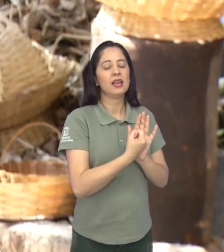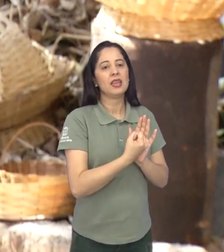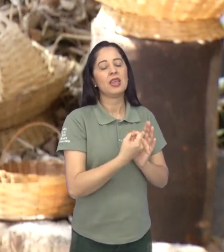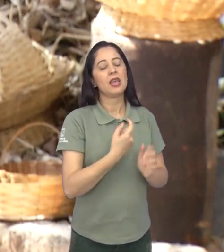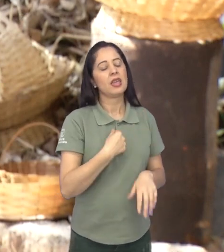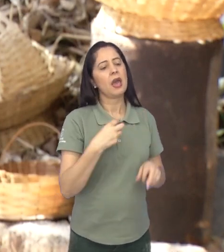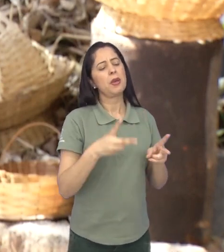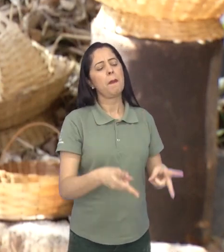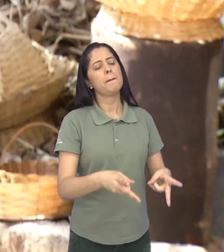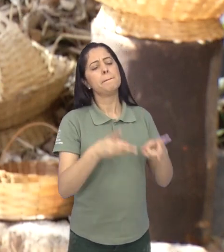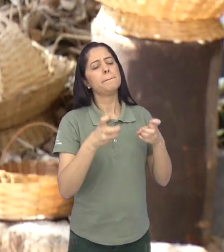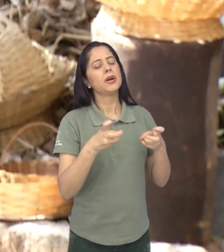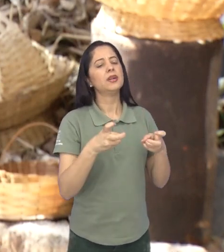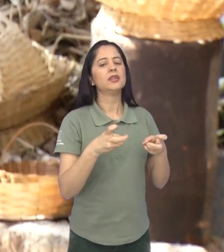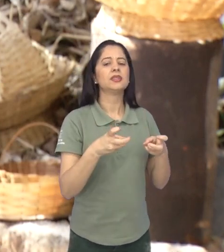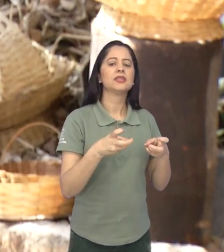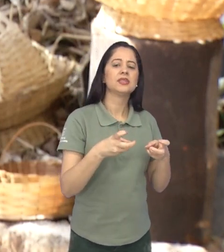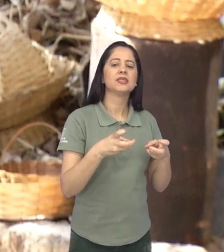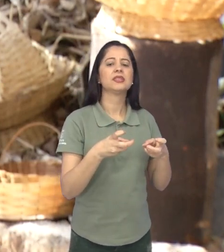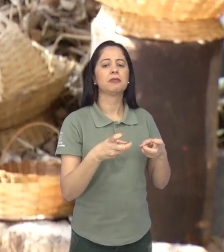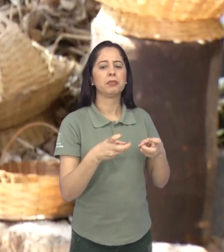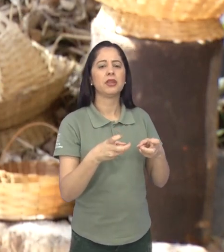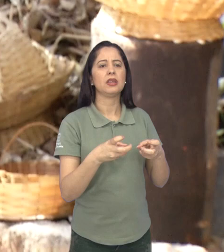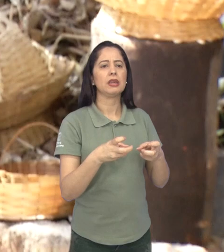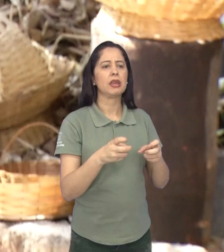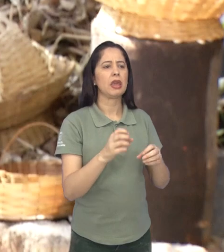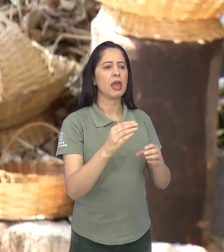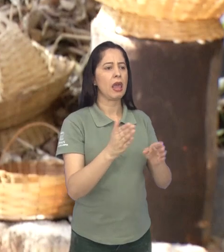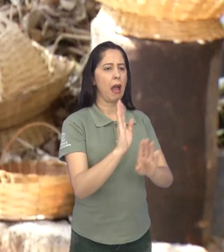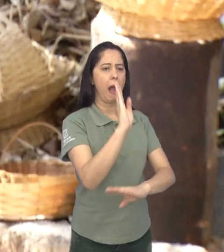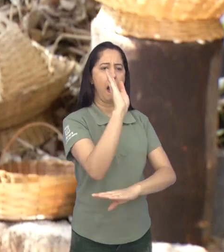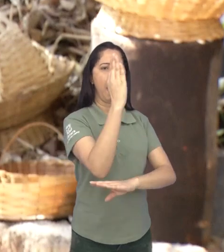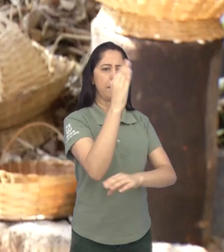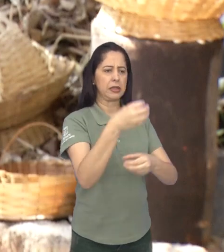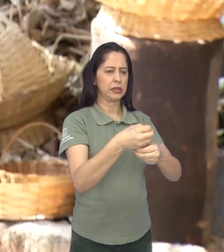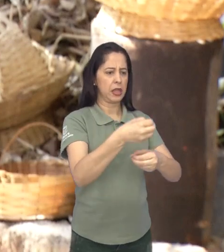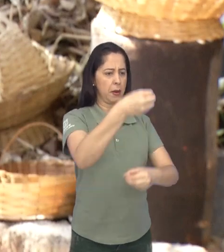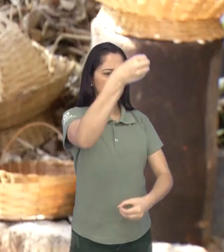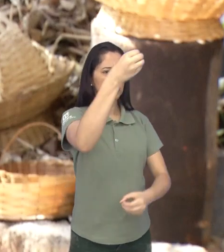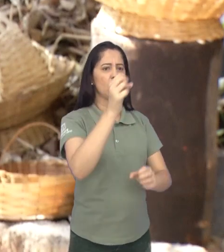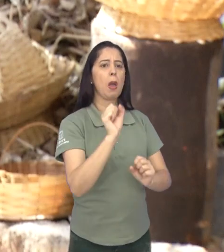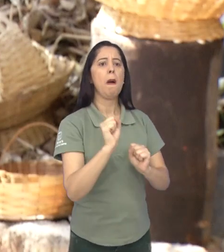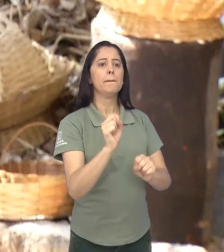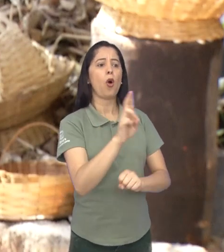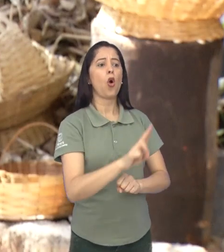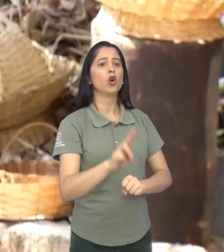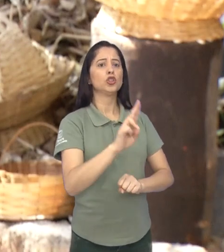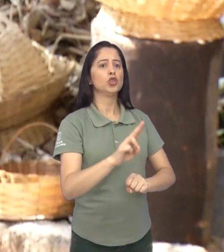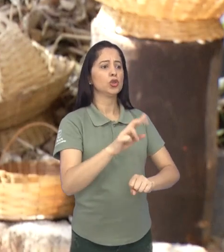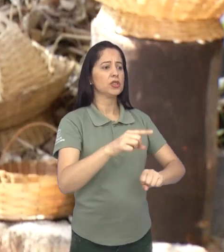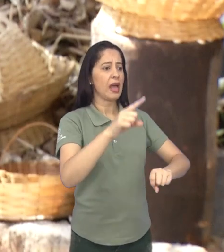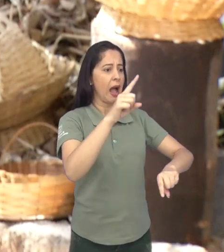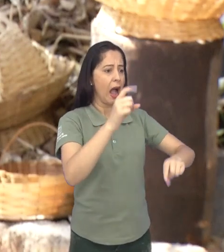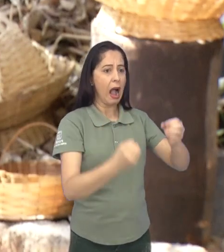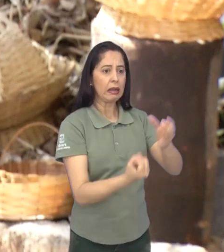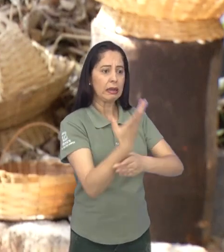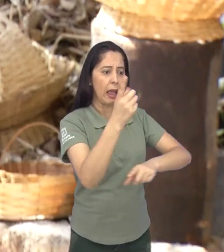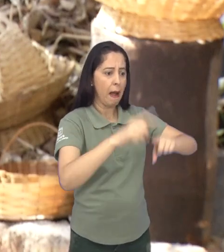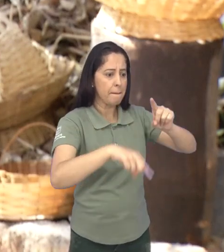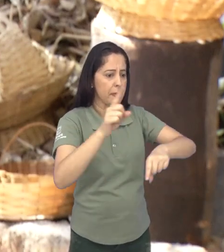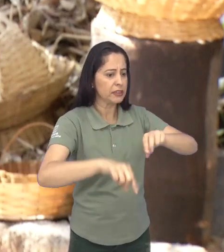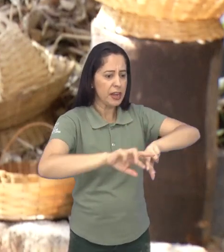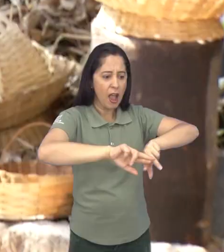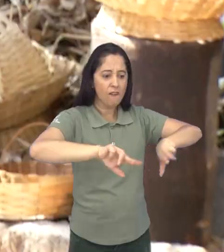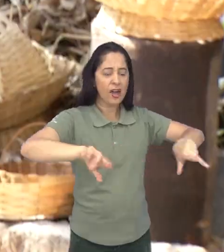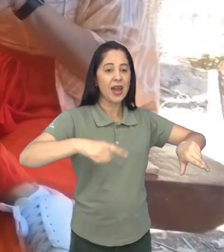de variedade de coisas a ser feito com bambu, eu me inspirei em fazer uma